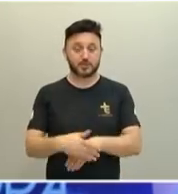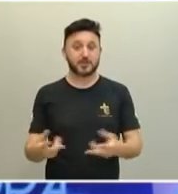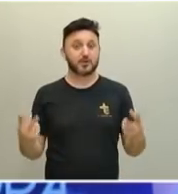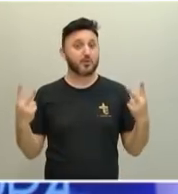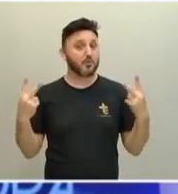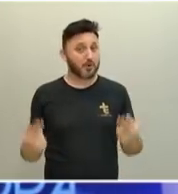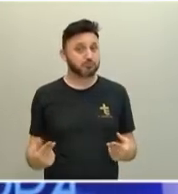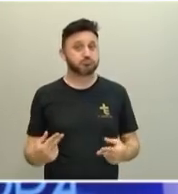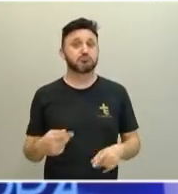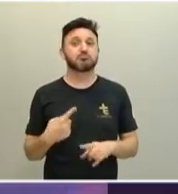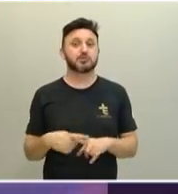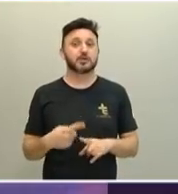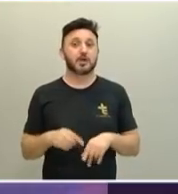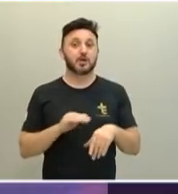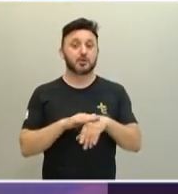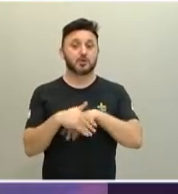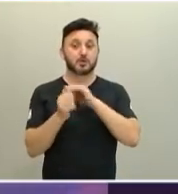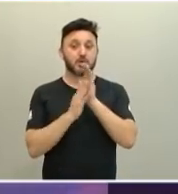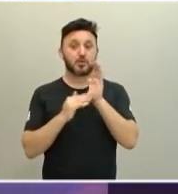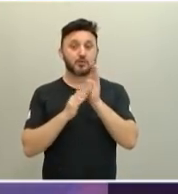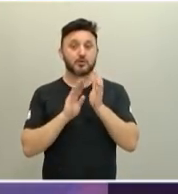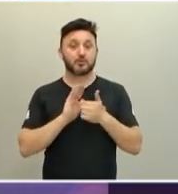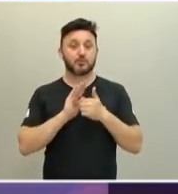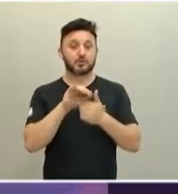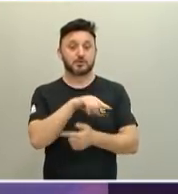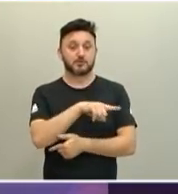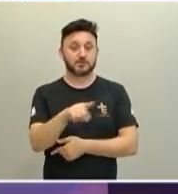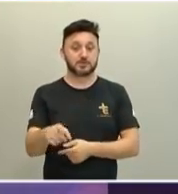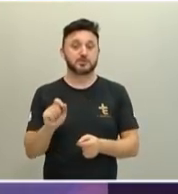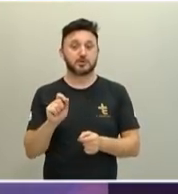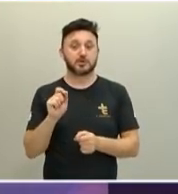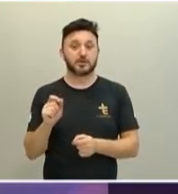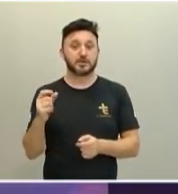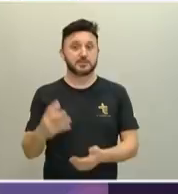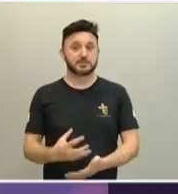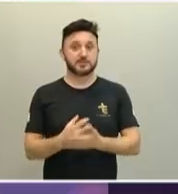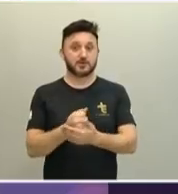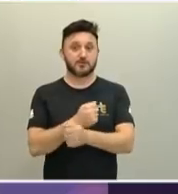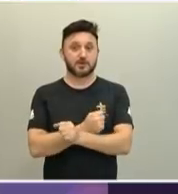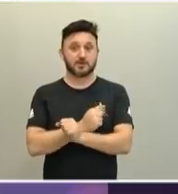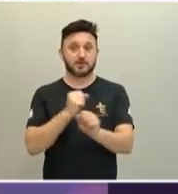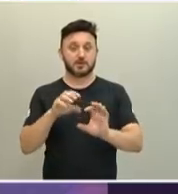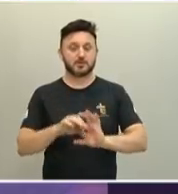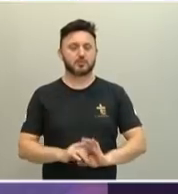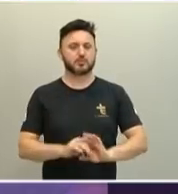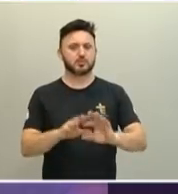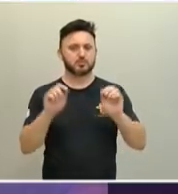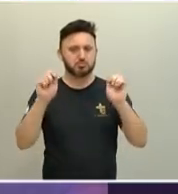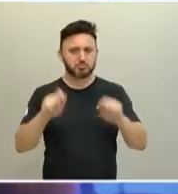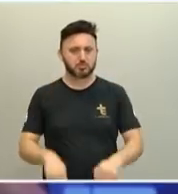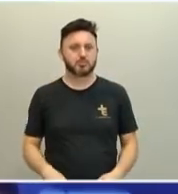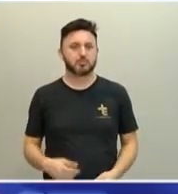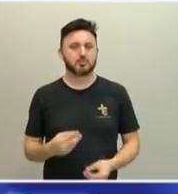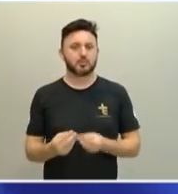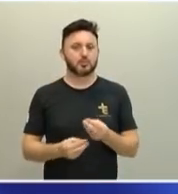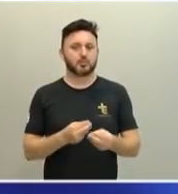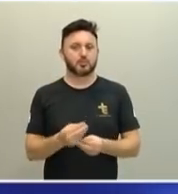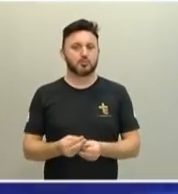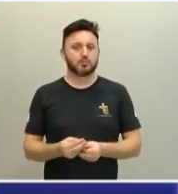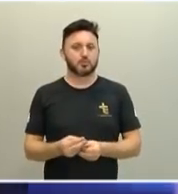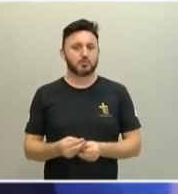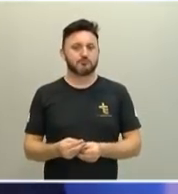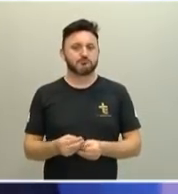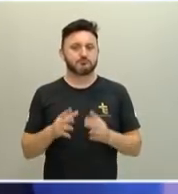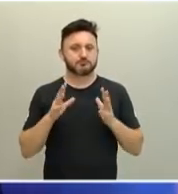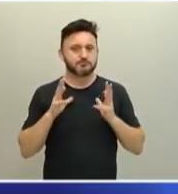A noite de louvor está te levando a essa experiência nesta série Salvos pela Cruz e libertos, libertos, sarados e